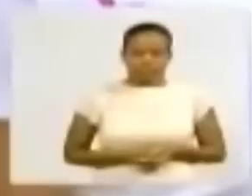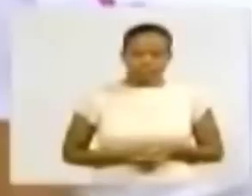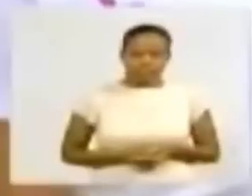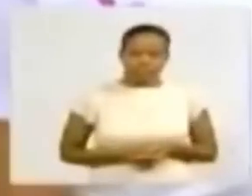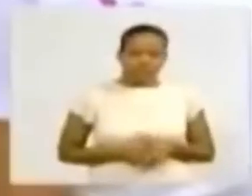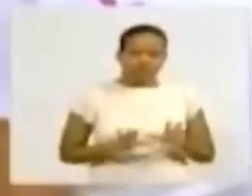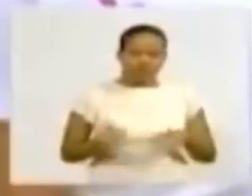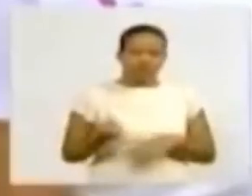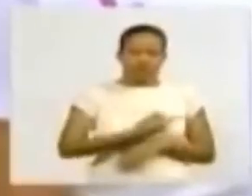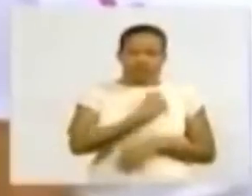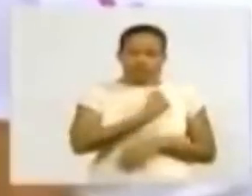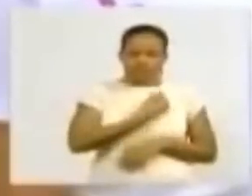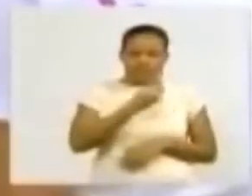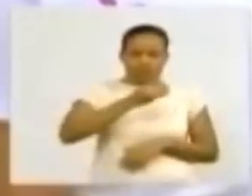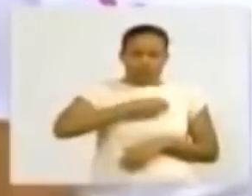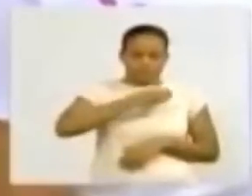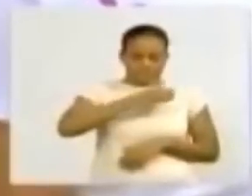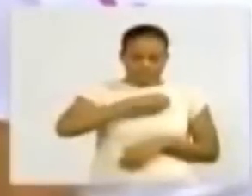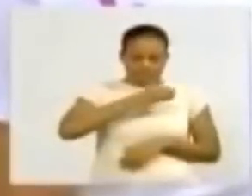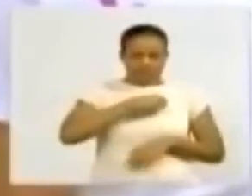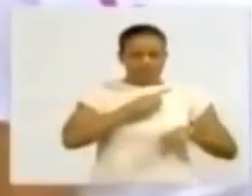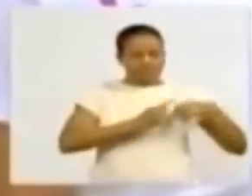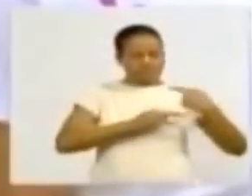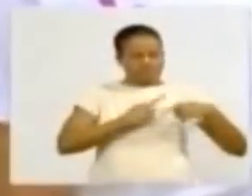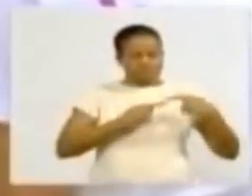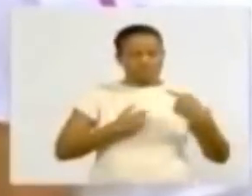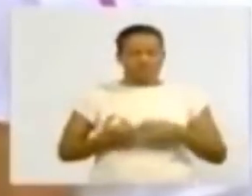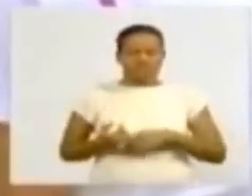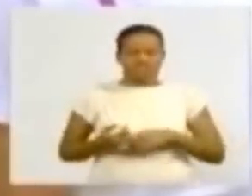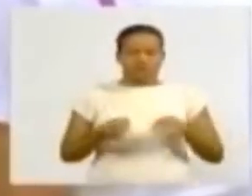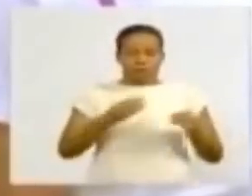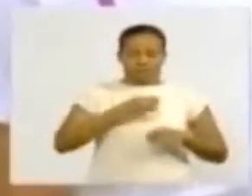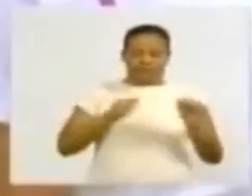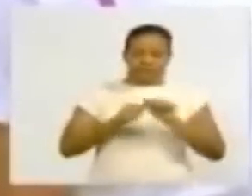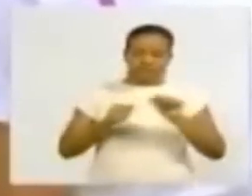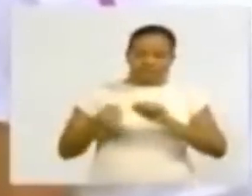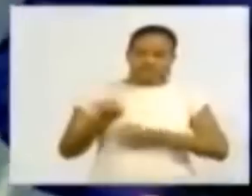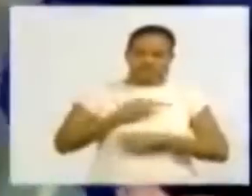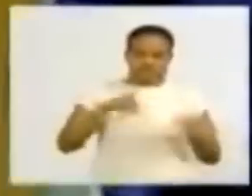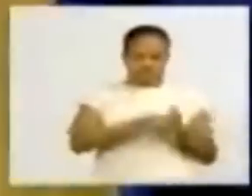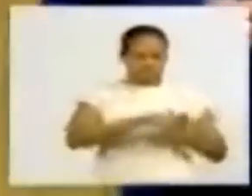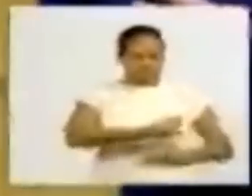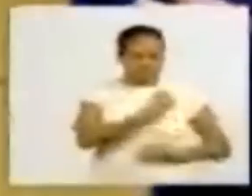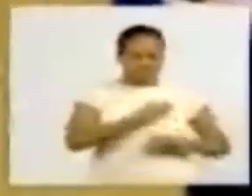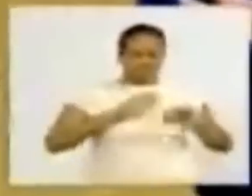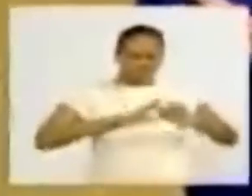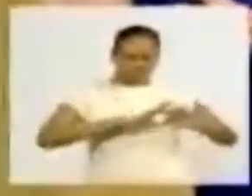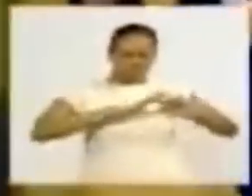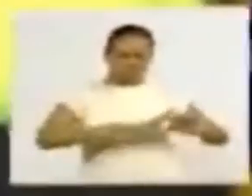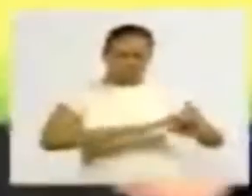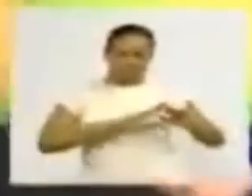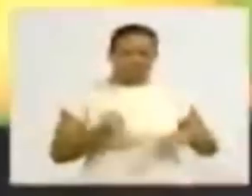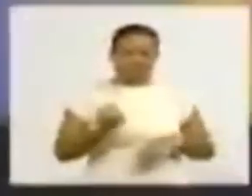A grande consequência do pecado na nossa vida é que ele vai nos colocando contra nós mesmos. Ela vai